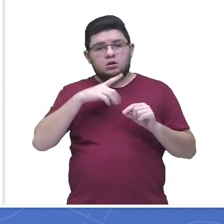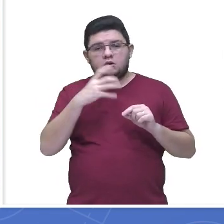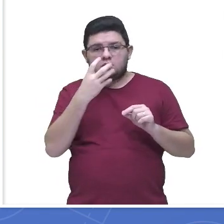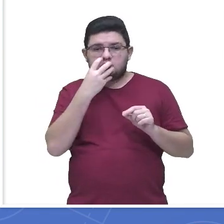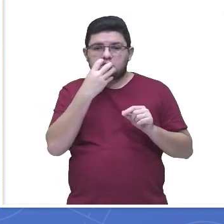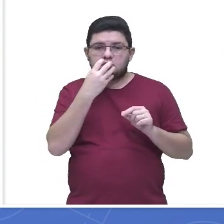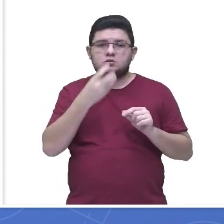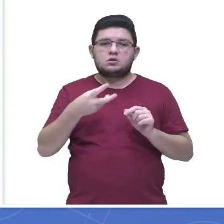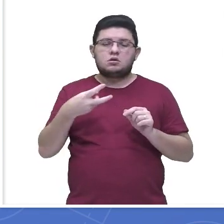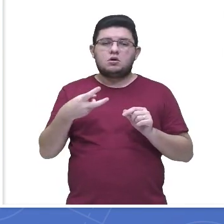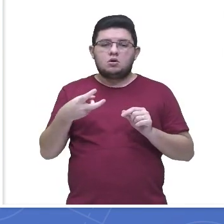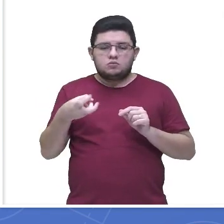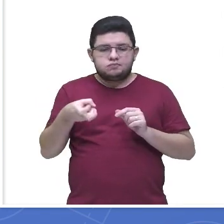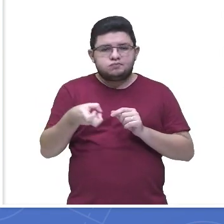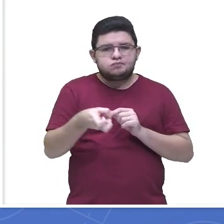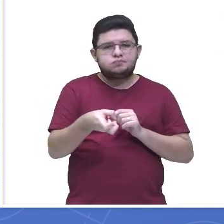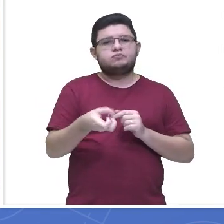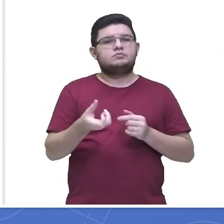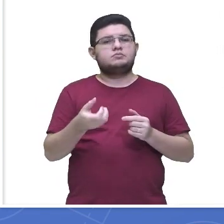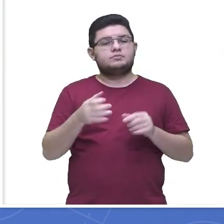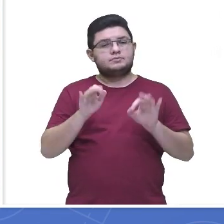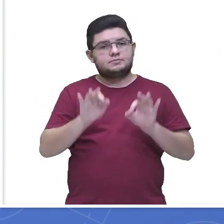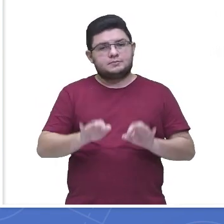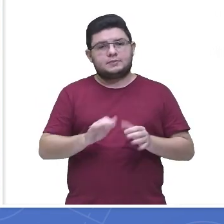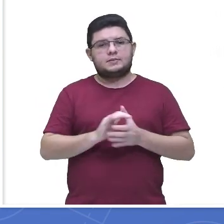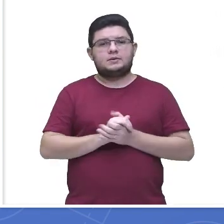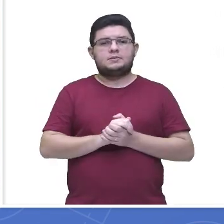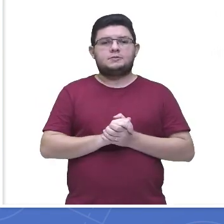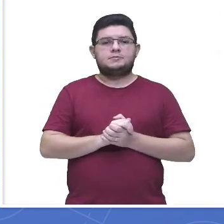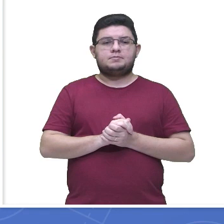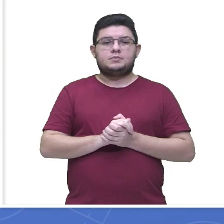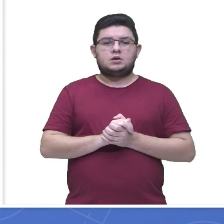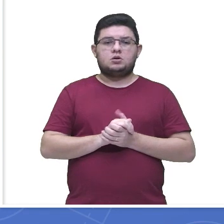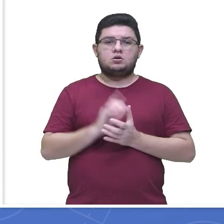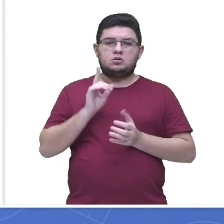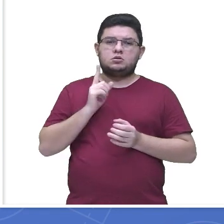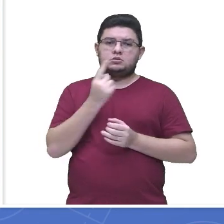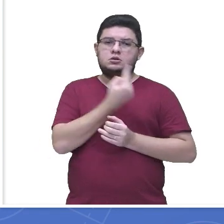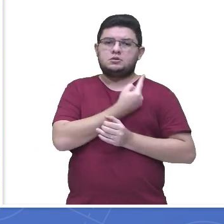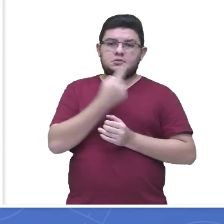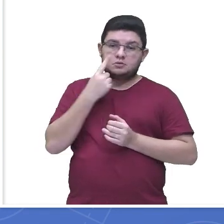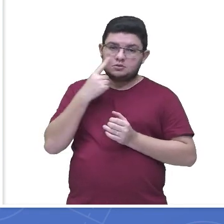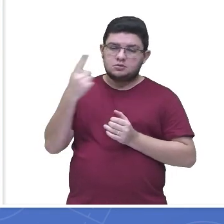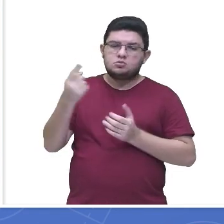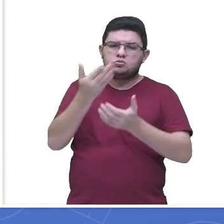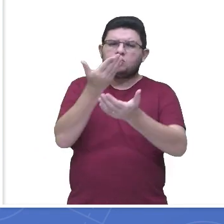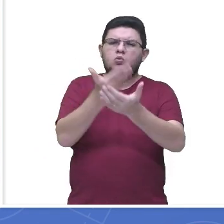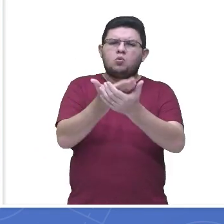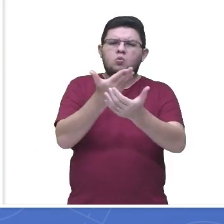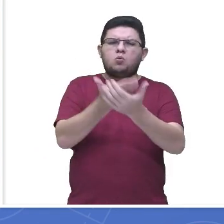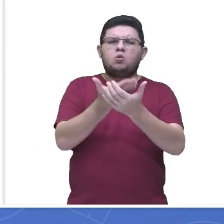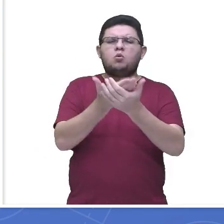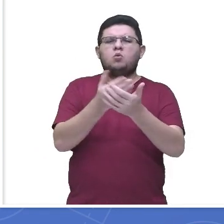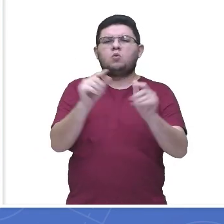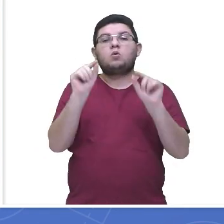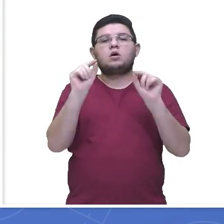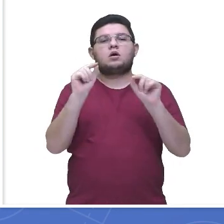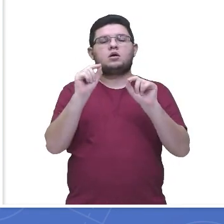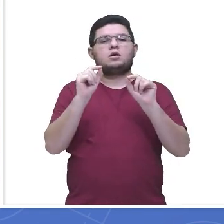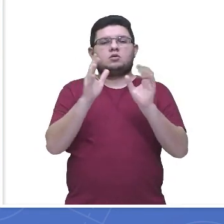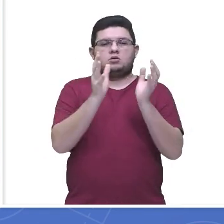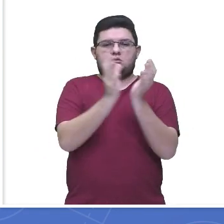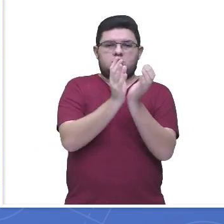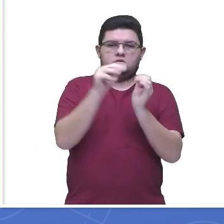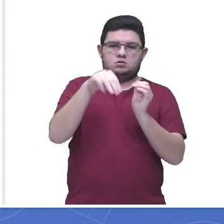correta desses animais, ok? Muito bem, então a gente pôde conhecer um pouco mais ali sobre o reino Monera